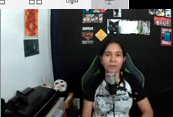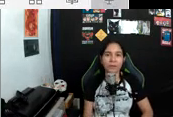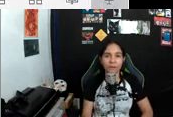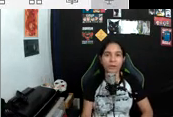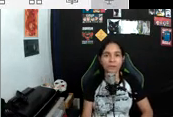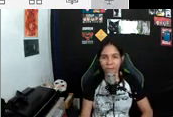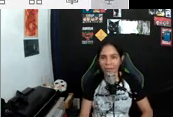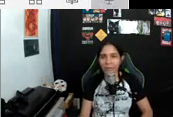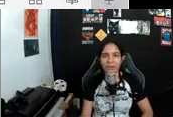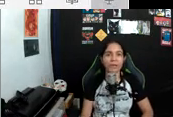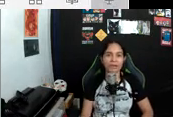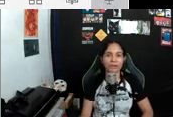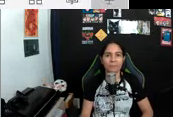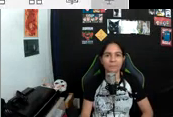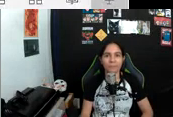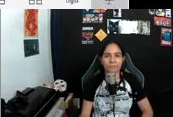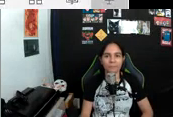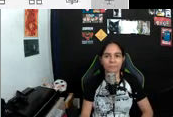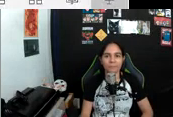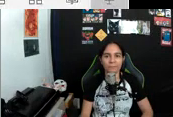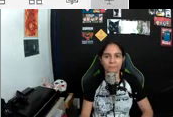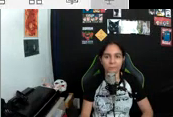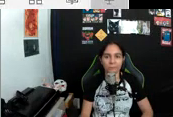tem que intervir imediatamente.